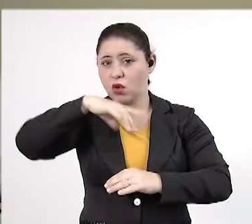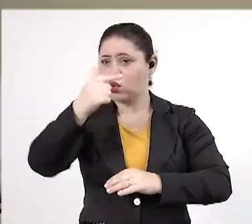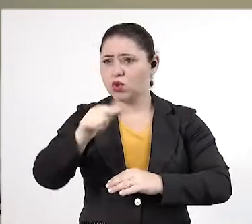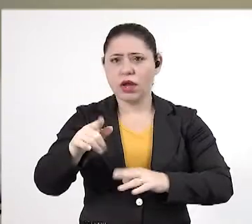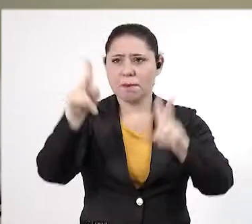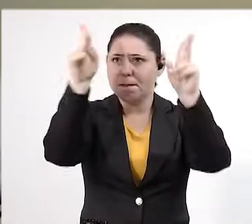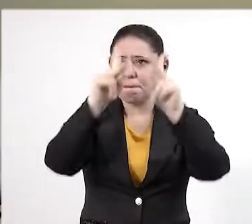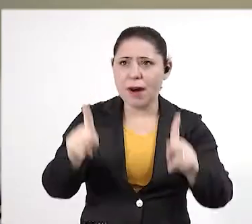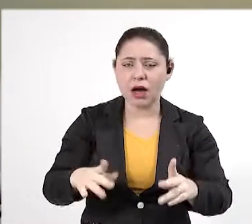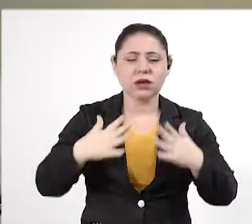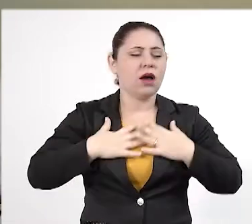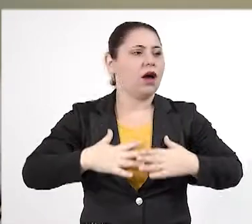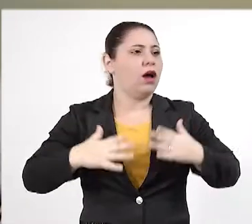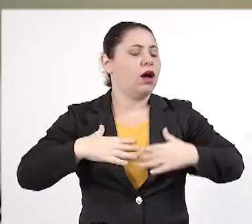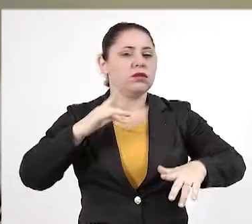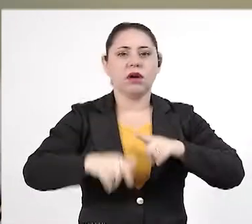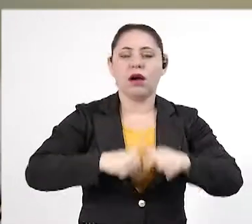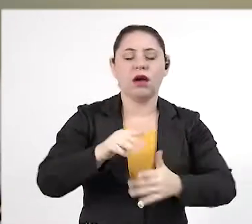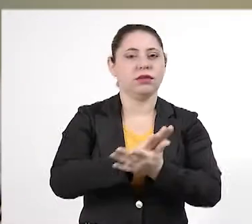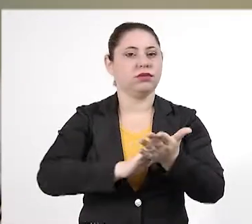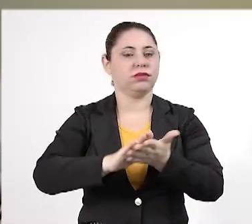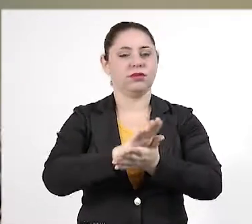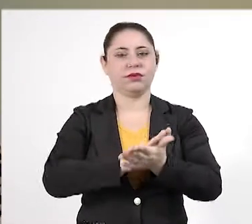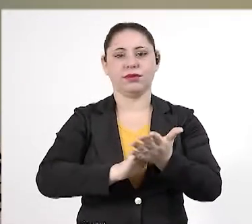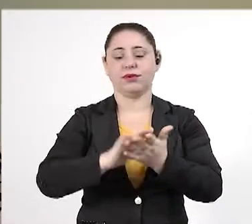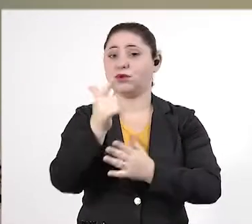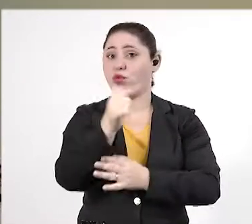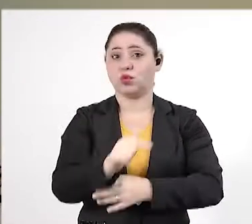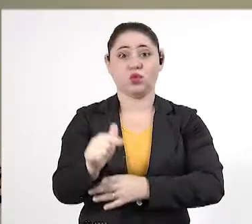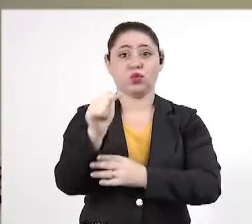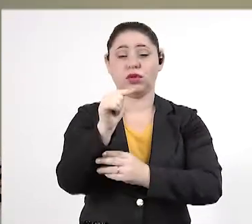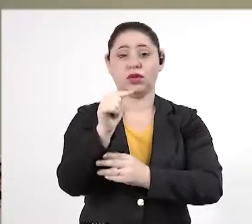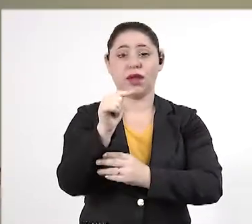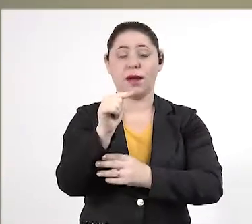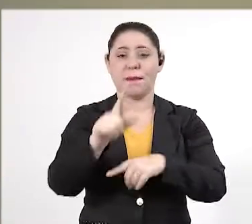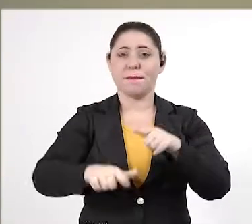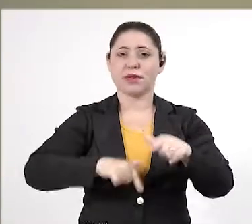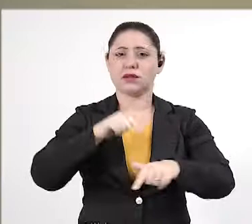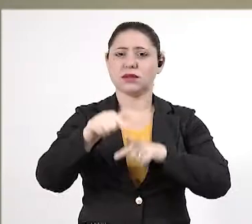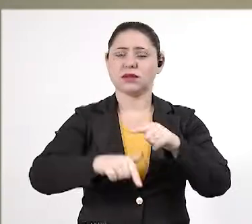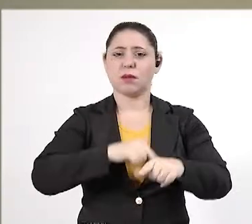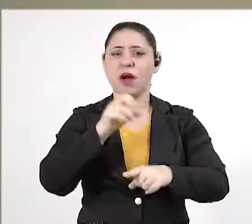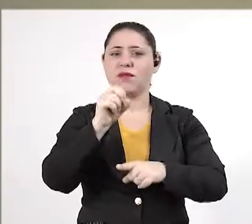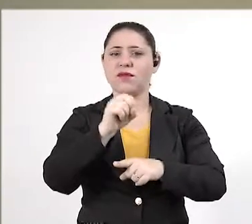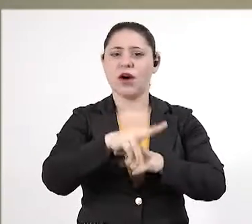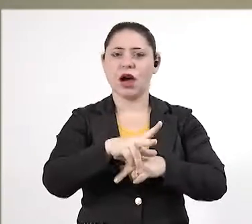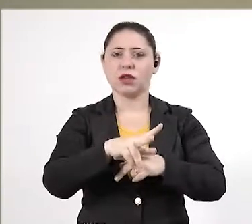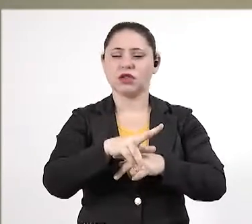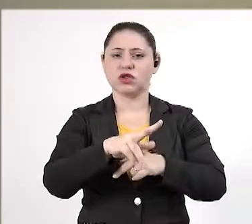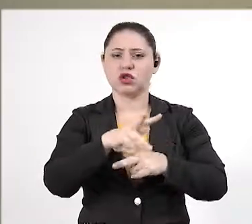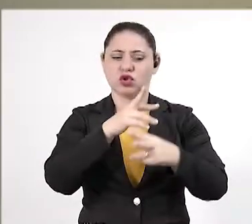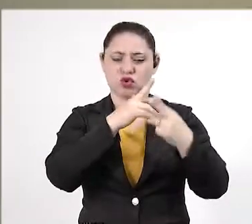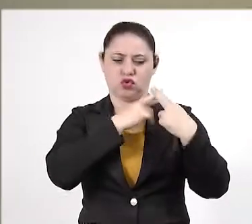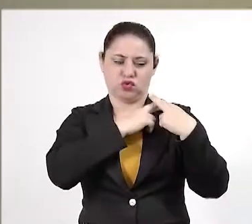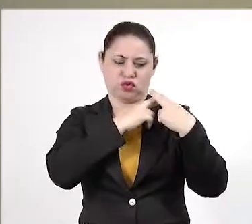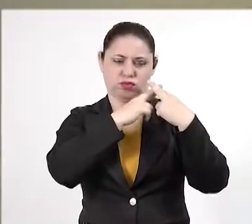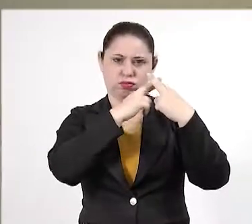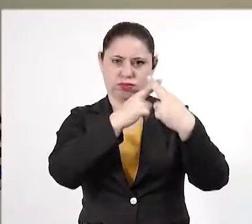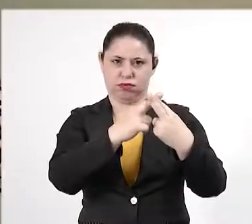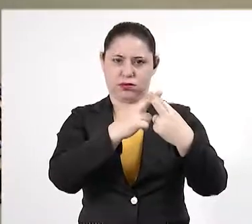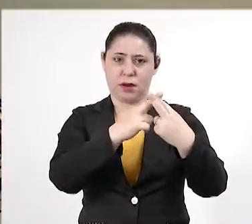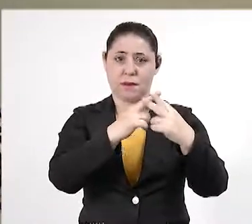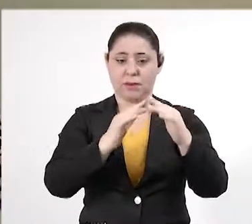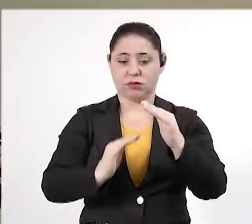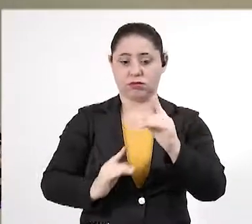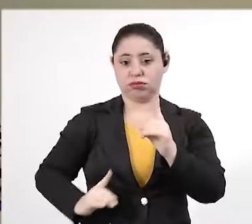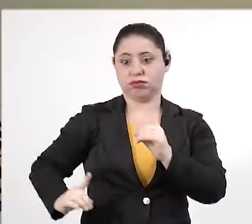doméstica, ela não tem paz, não tem tranquilidade para trabalhar, não tem tranquilidade para exercer cargos de chefia, para